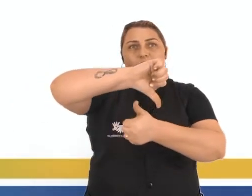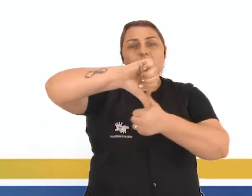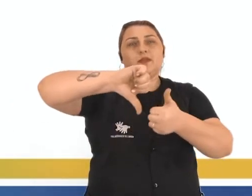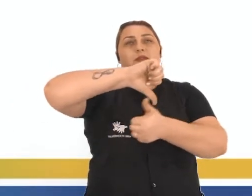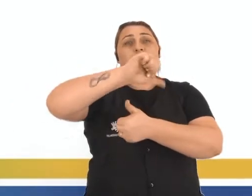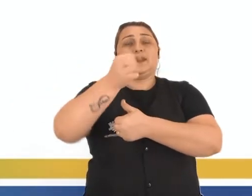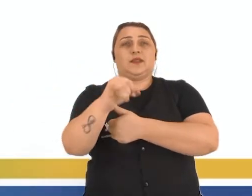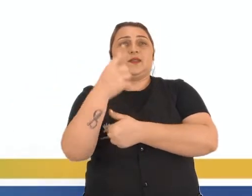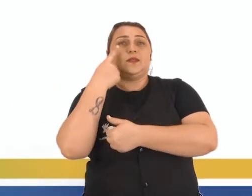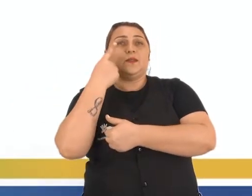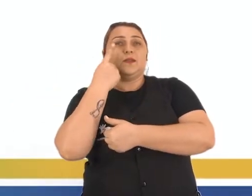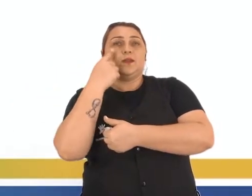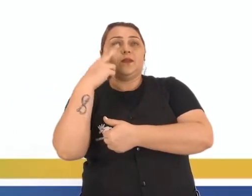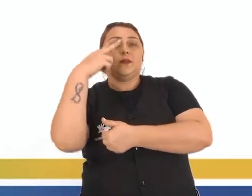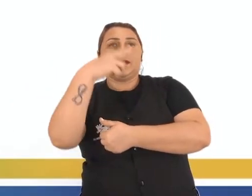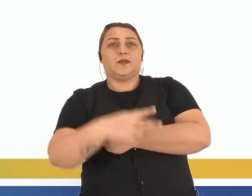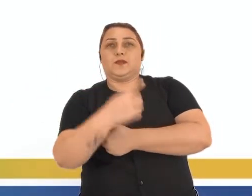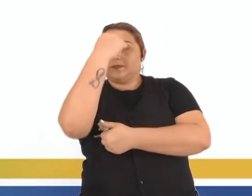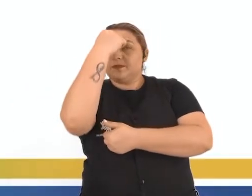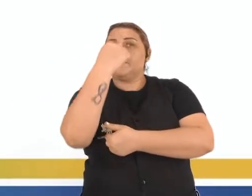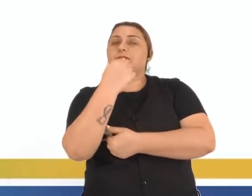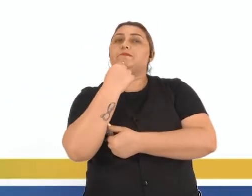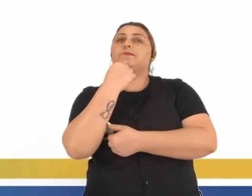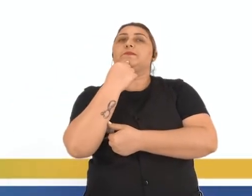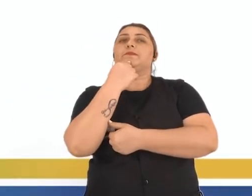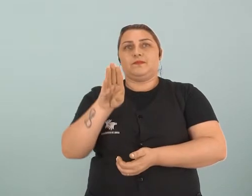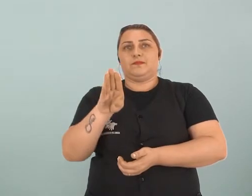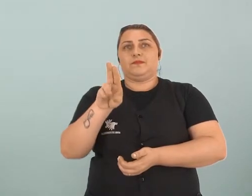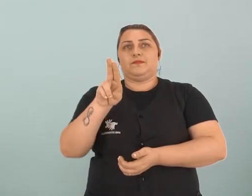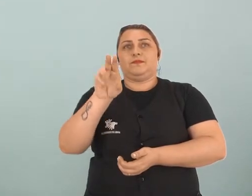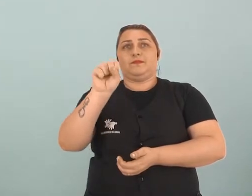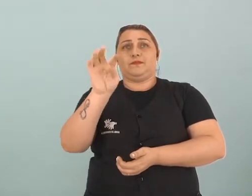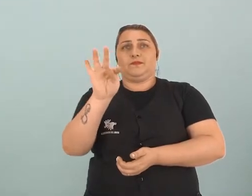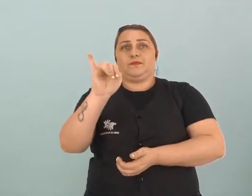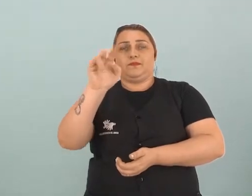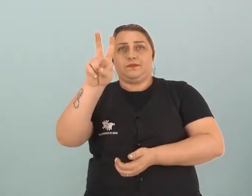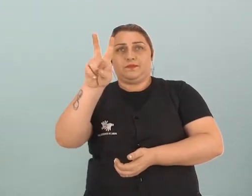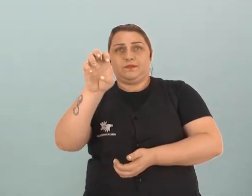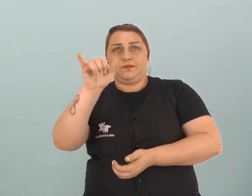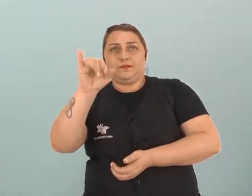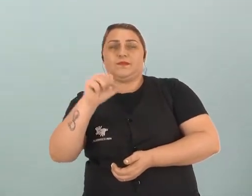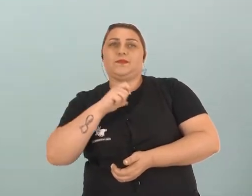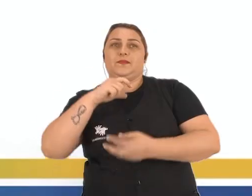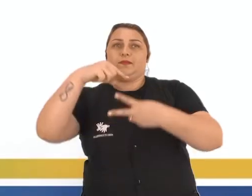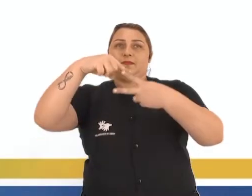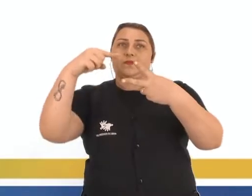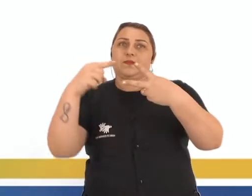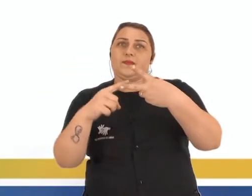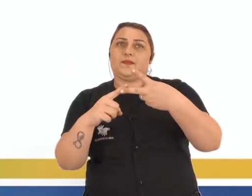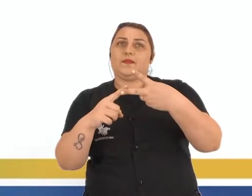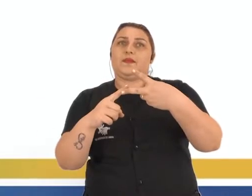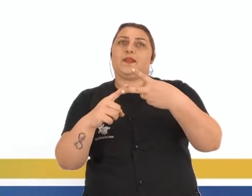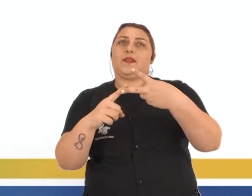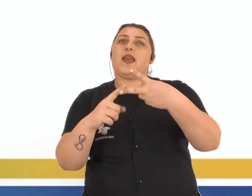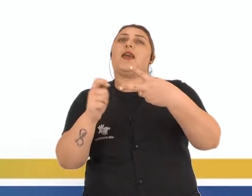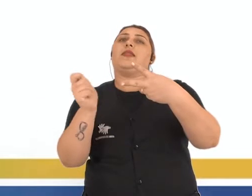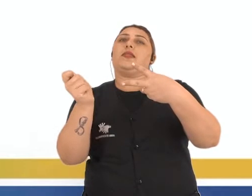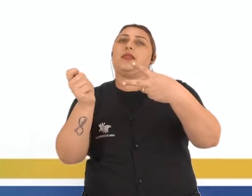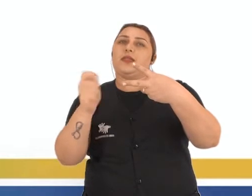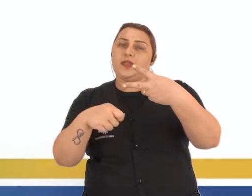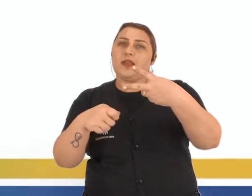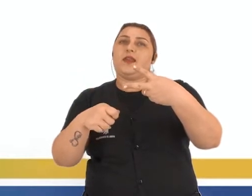Se vocês observarem ali a imagem na tela, a gente tem uma fórmula, tem uma equação mostrando como